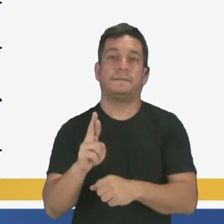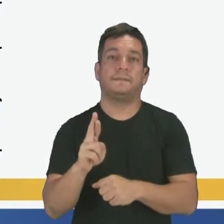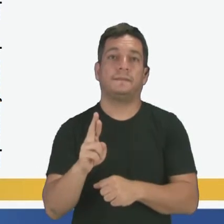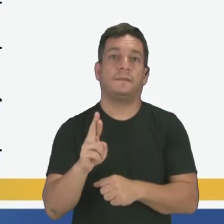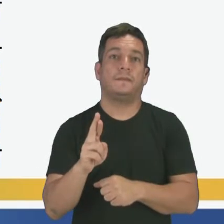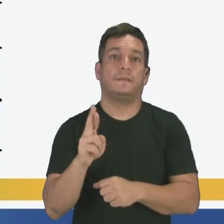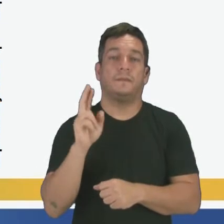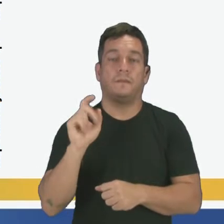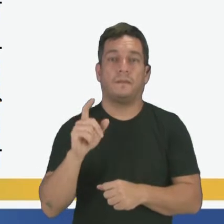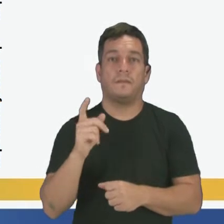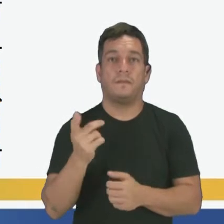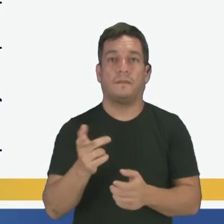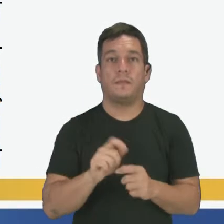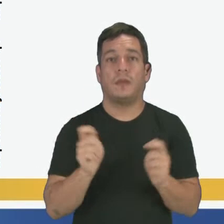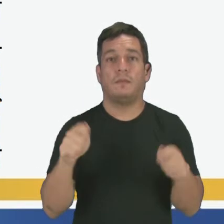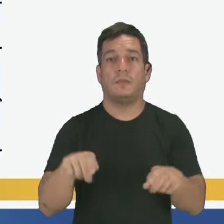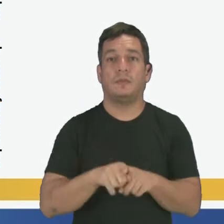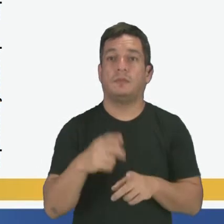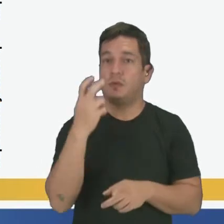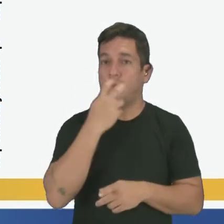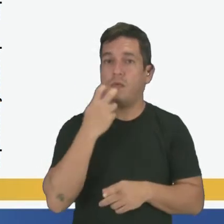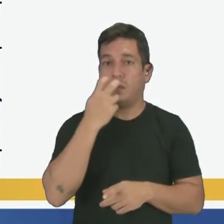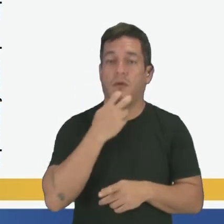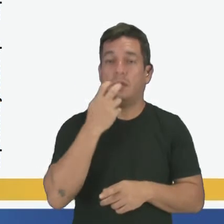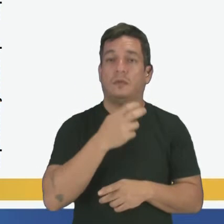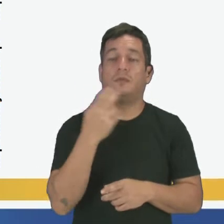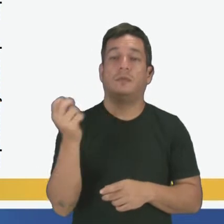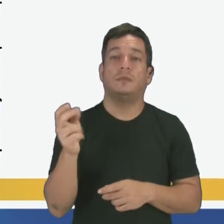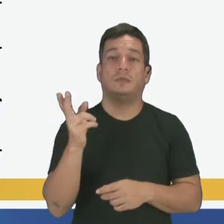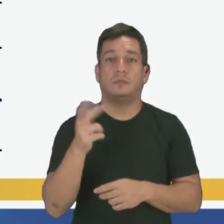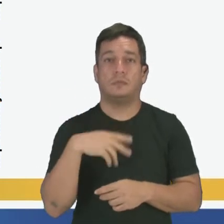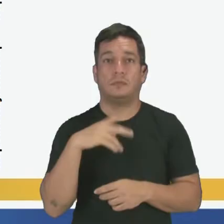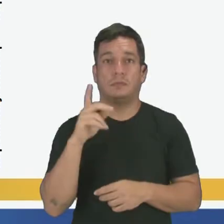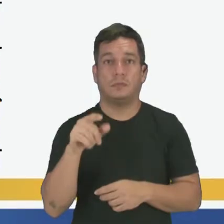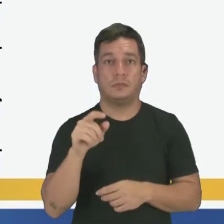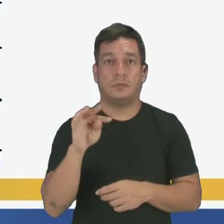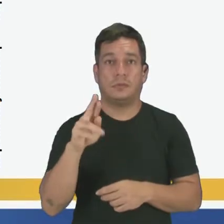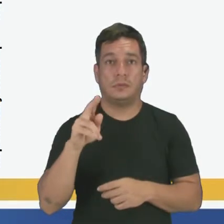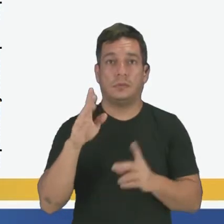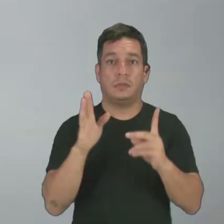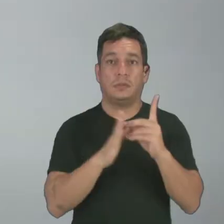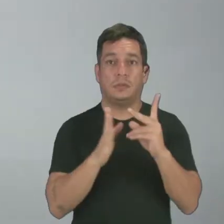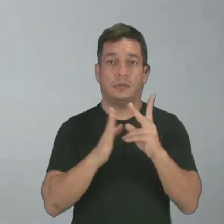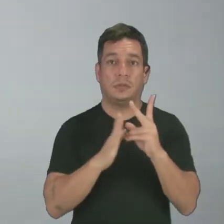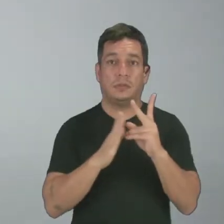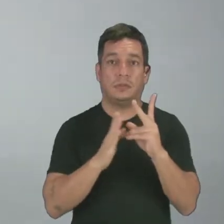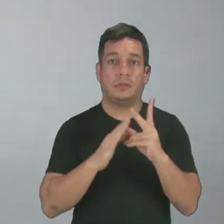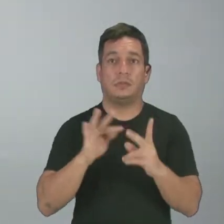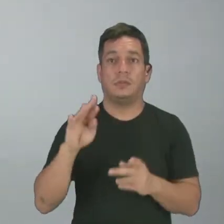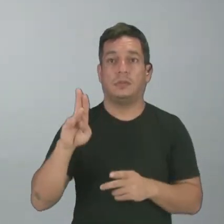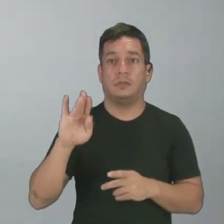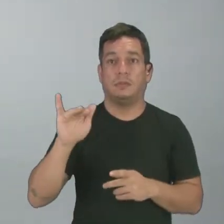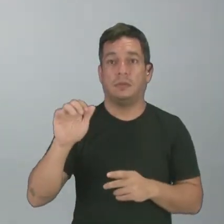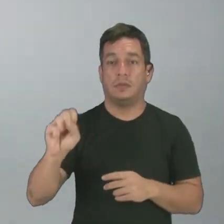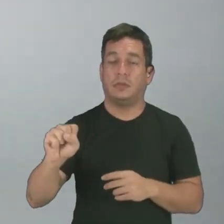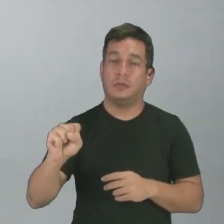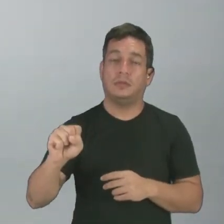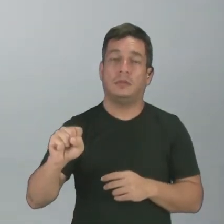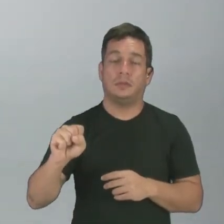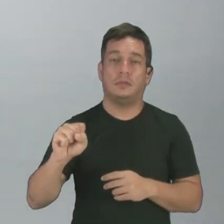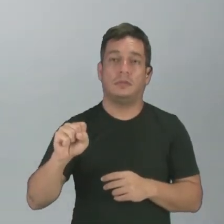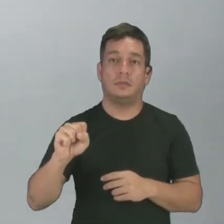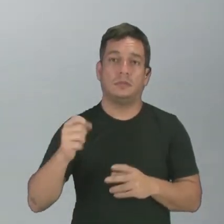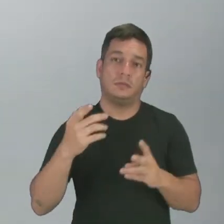uma cultura. Pode ser oral, no caso das tribais, né, as comunidades, não